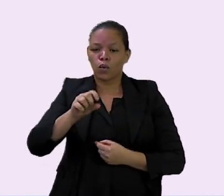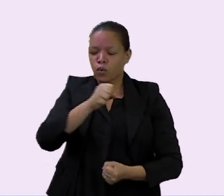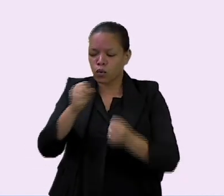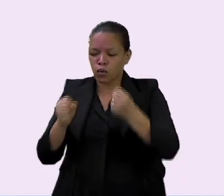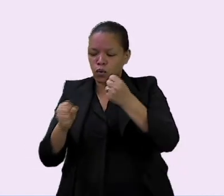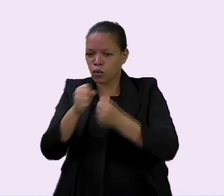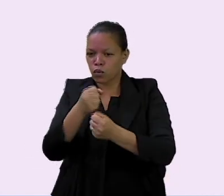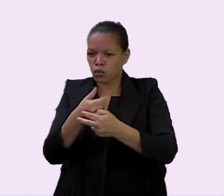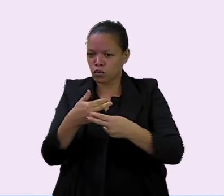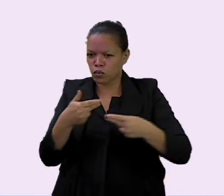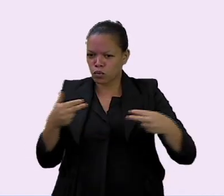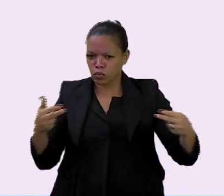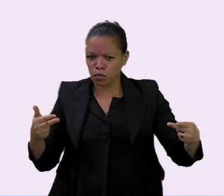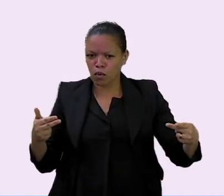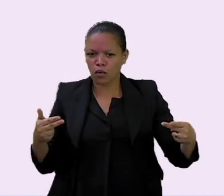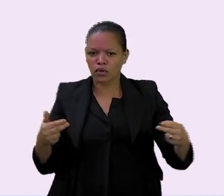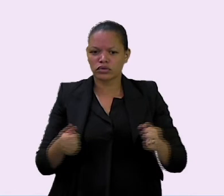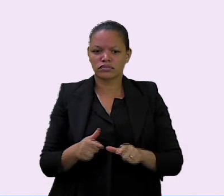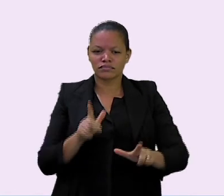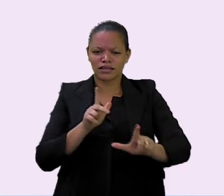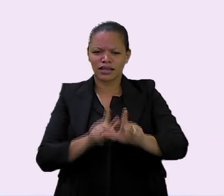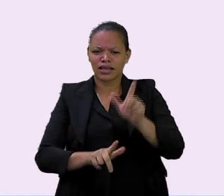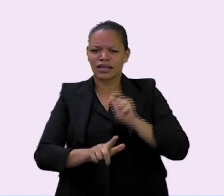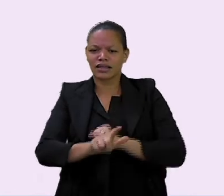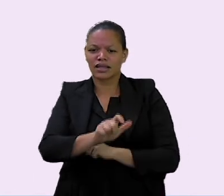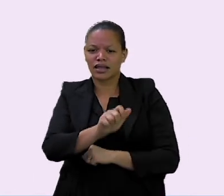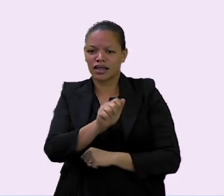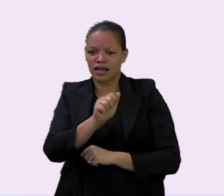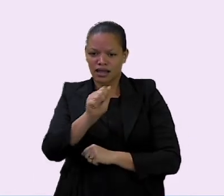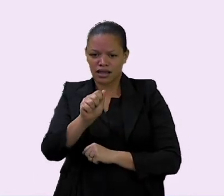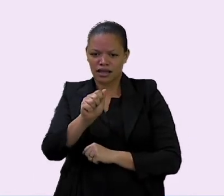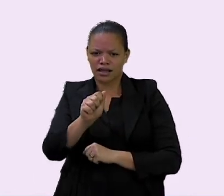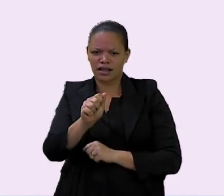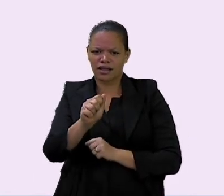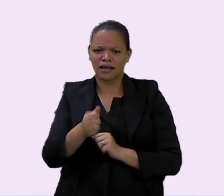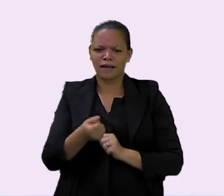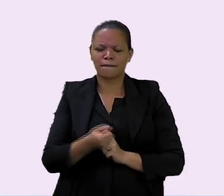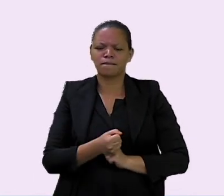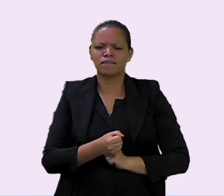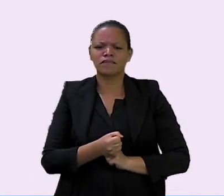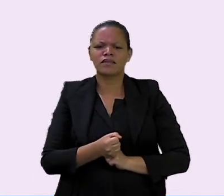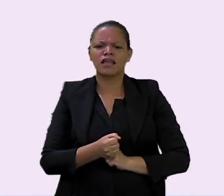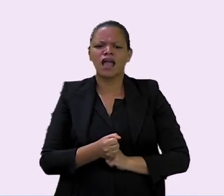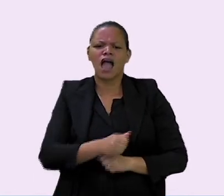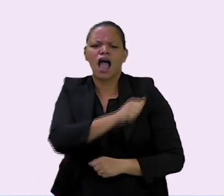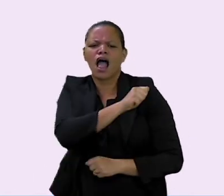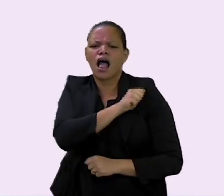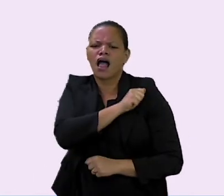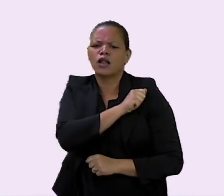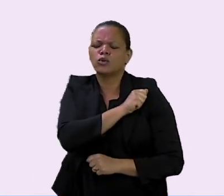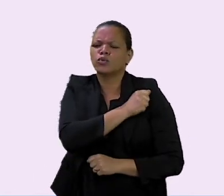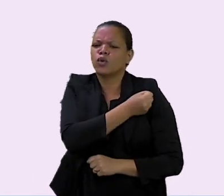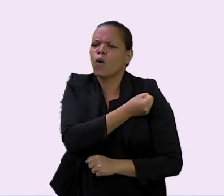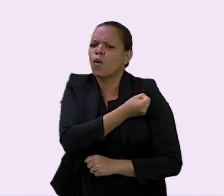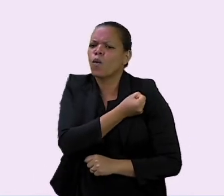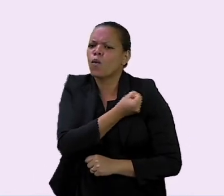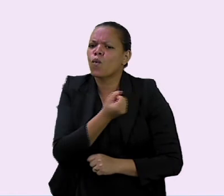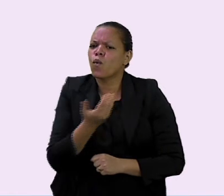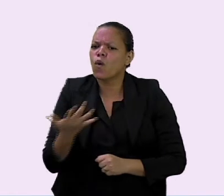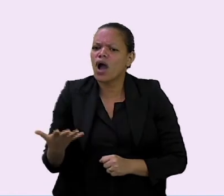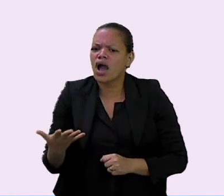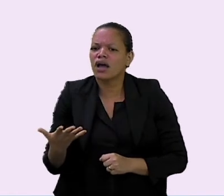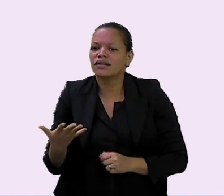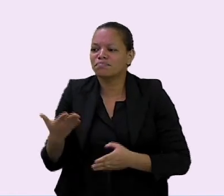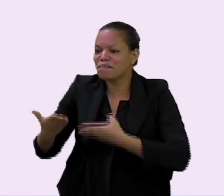pesquisa? Então, para nós chegarmos a esse resultado, foi necessário o quê? Somar